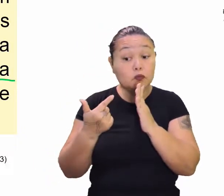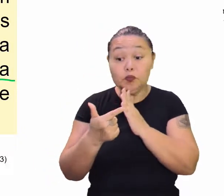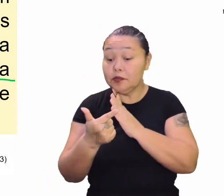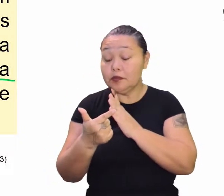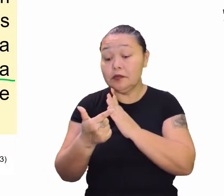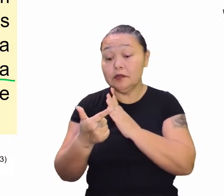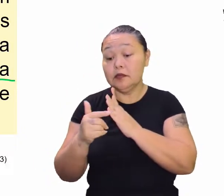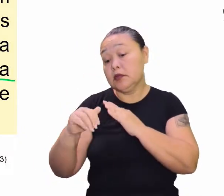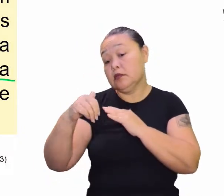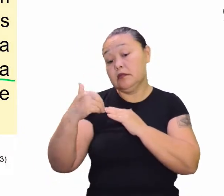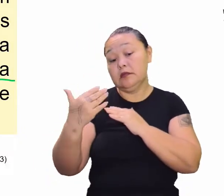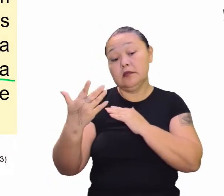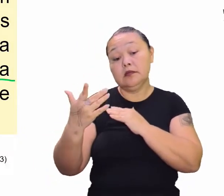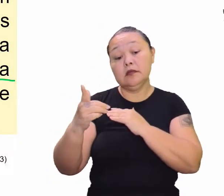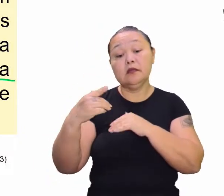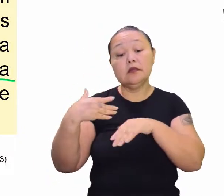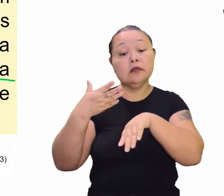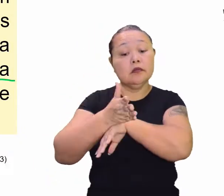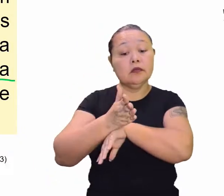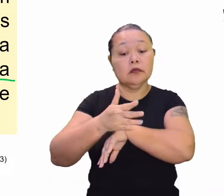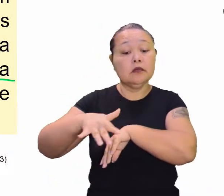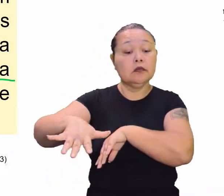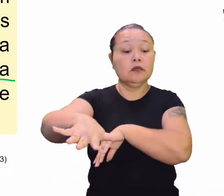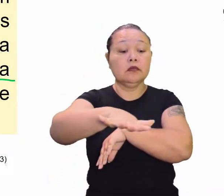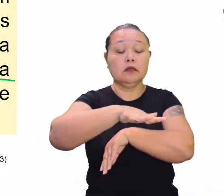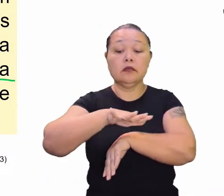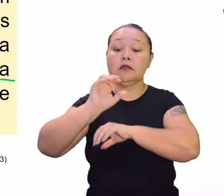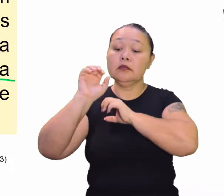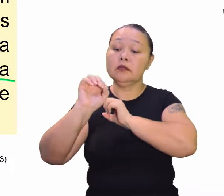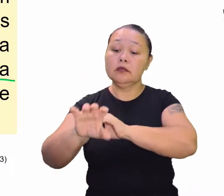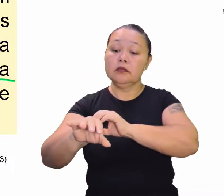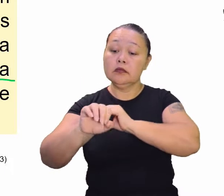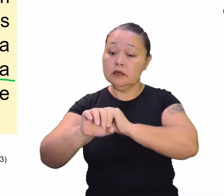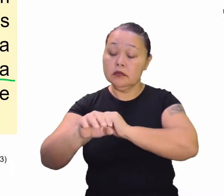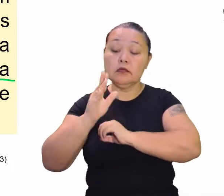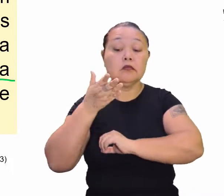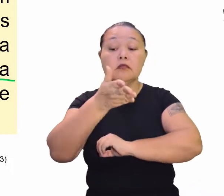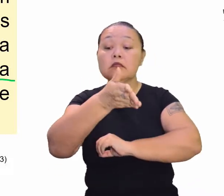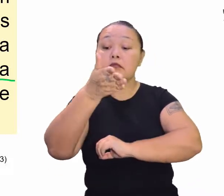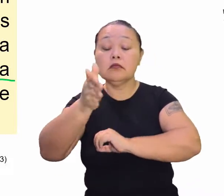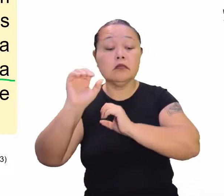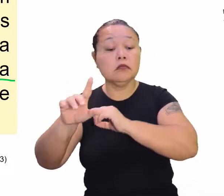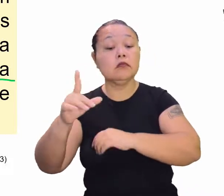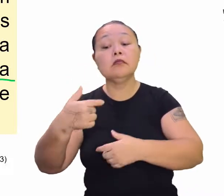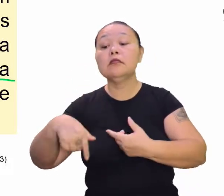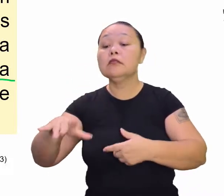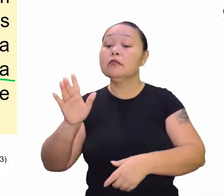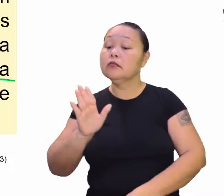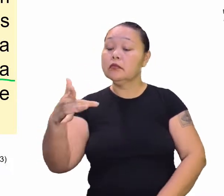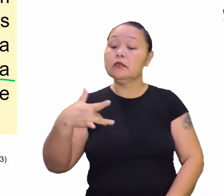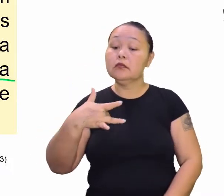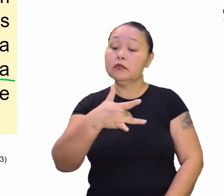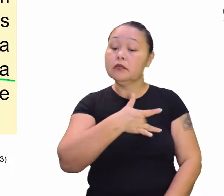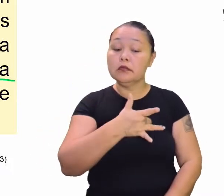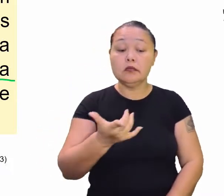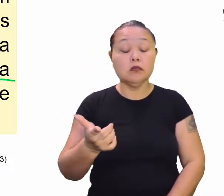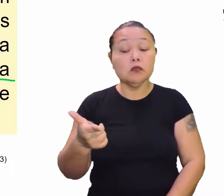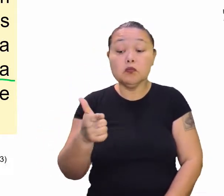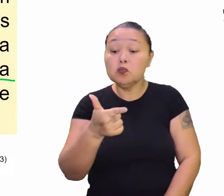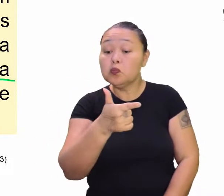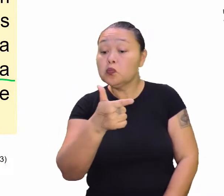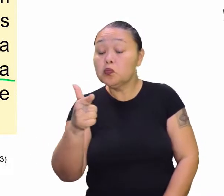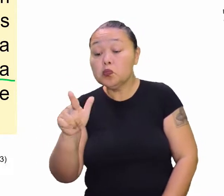Né? Ter acesso aos serviços de educação, saúde. Não vai ter educação nem